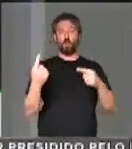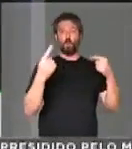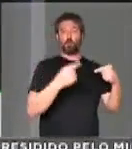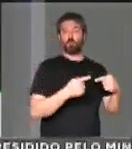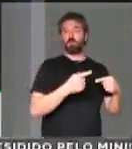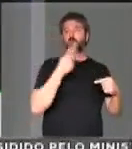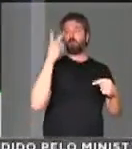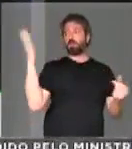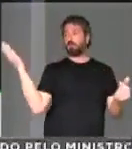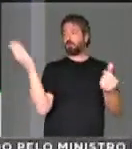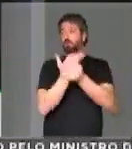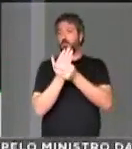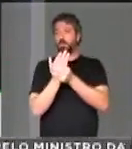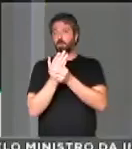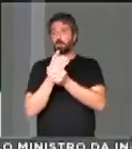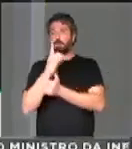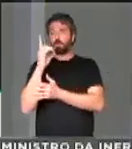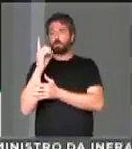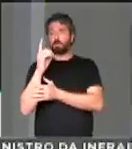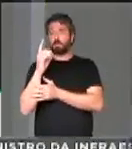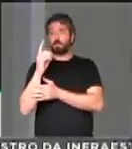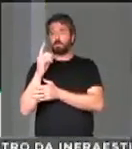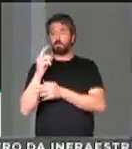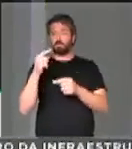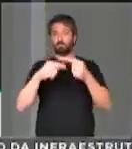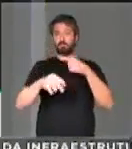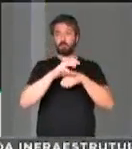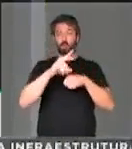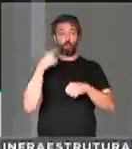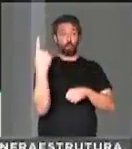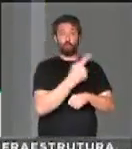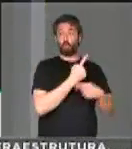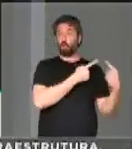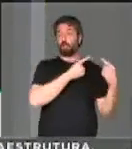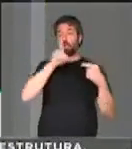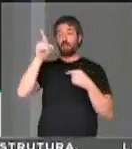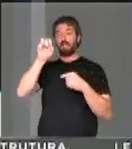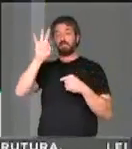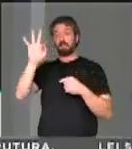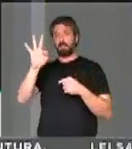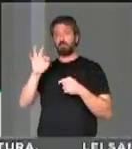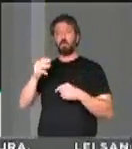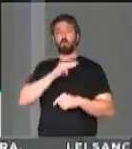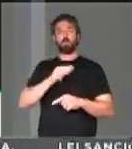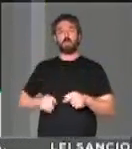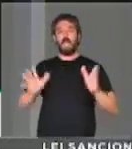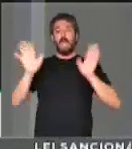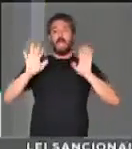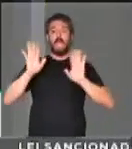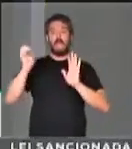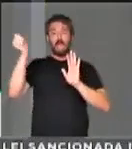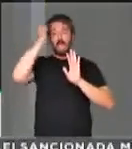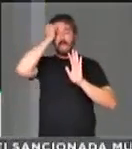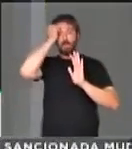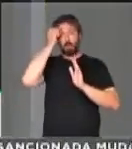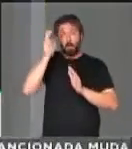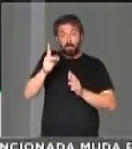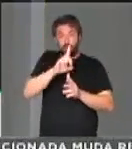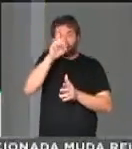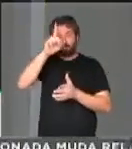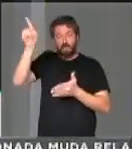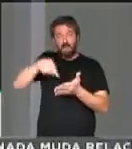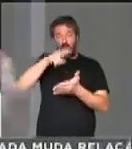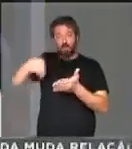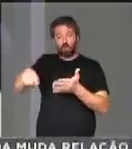anuncia uma ação, deputado Padilha, de toda a oposição no Supremo, o ministro da Educação volta atrás no mesmo